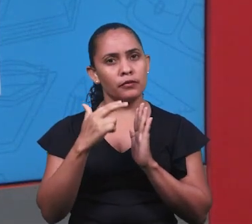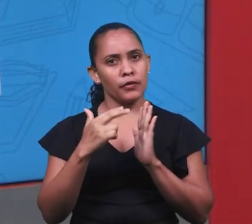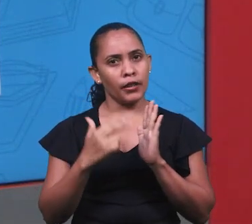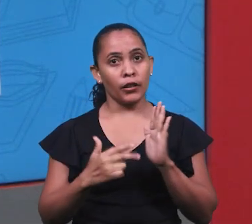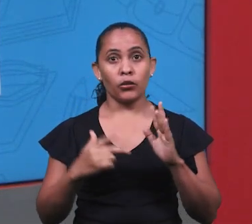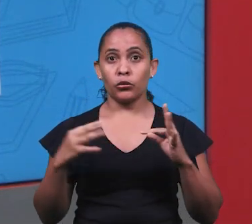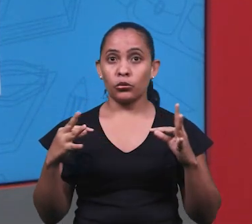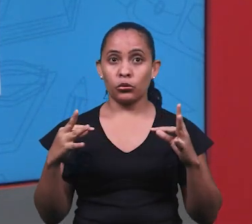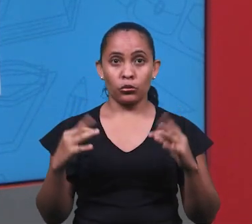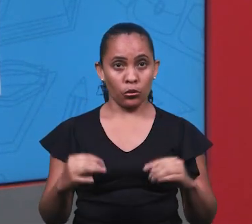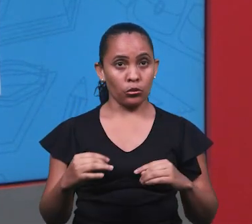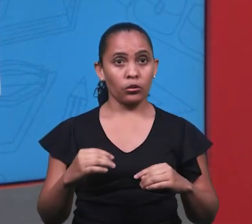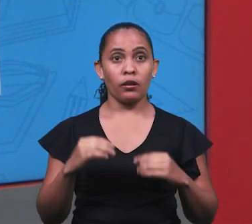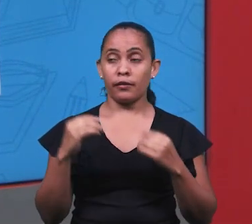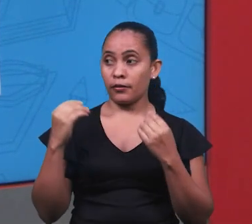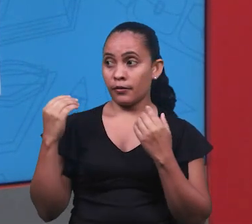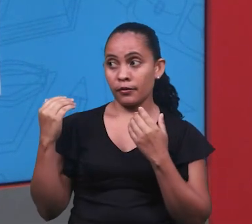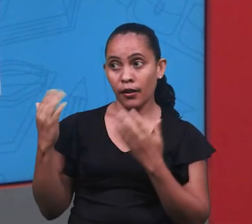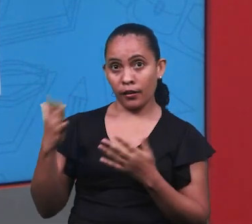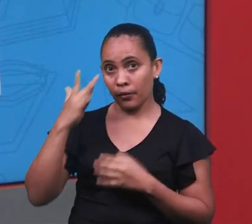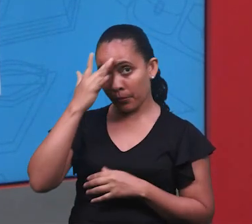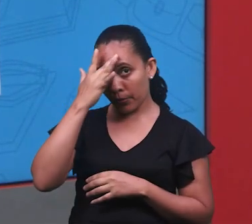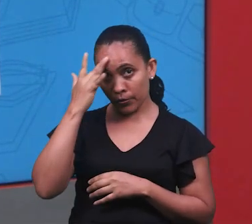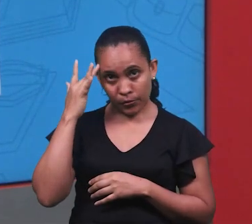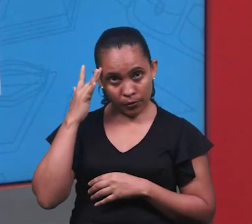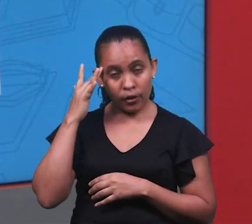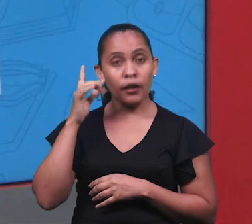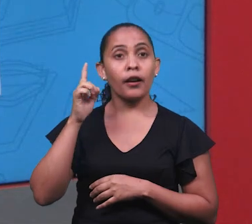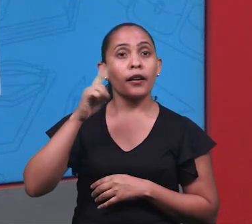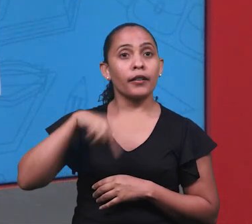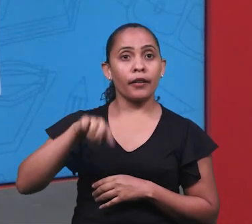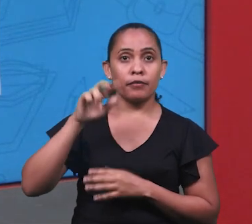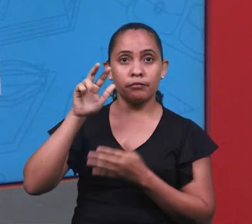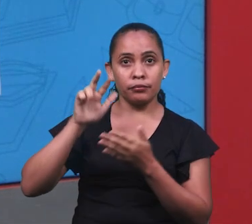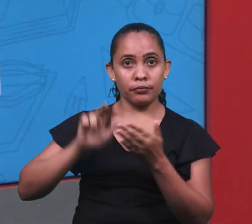tudo aqui está lá na cartilha do participante, que eu super indico